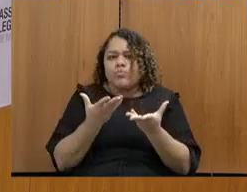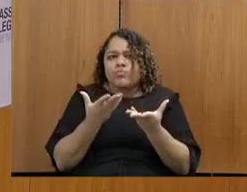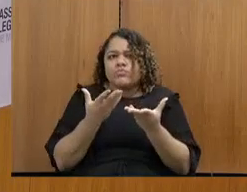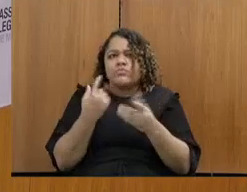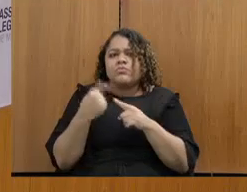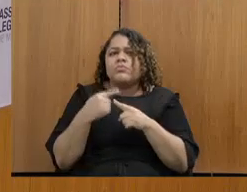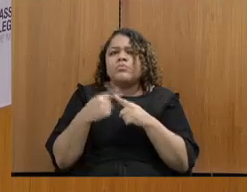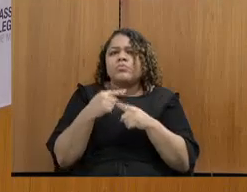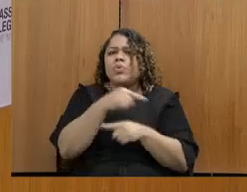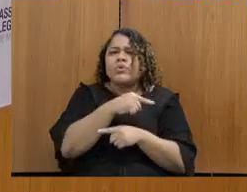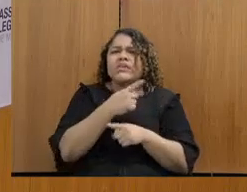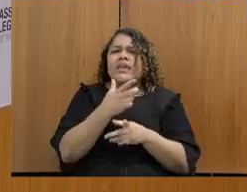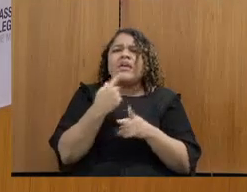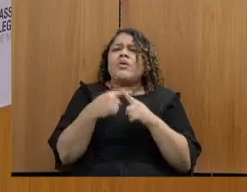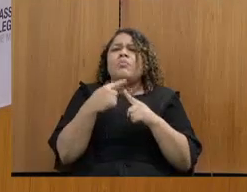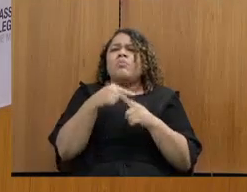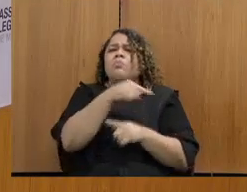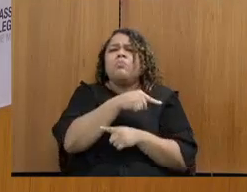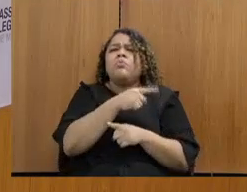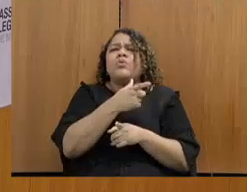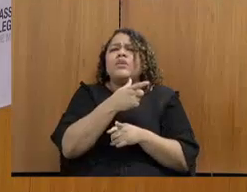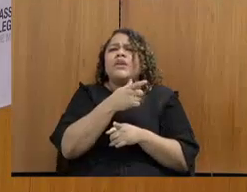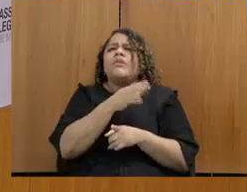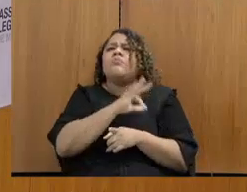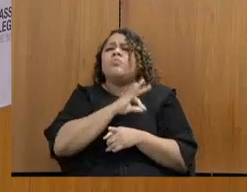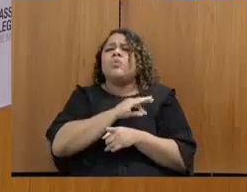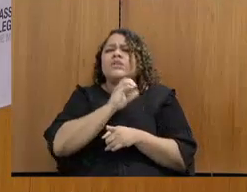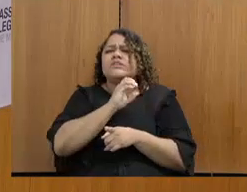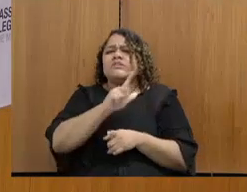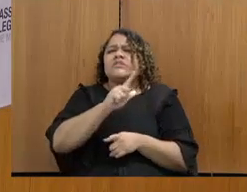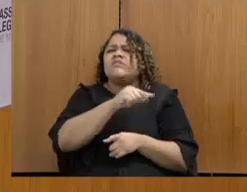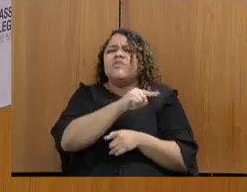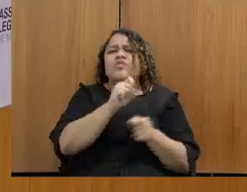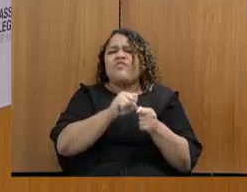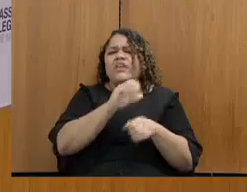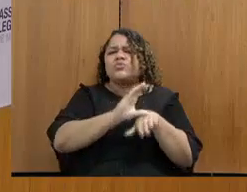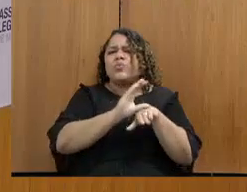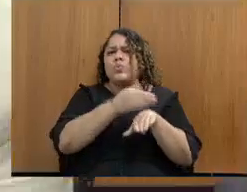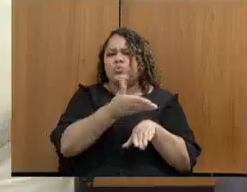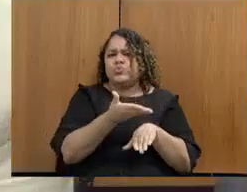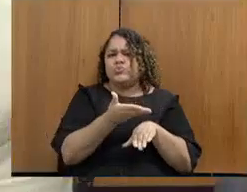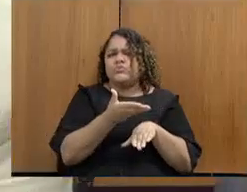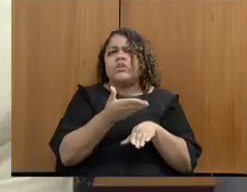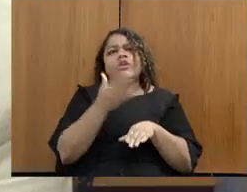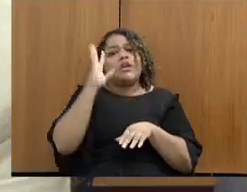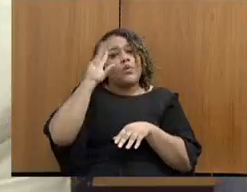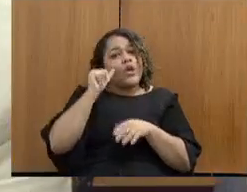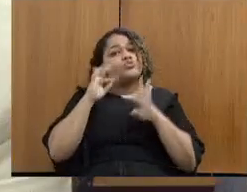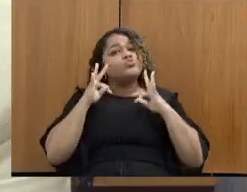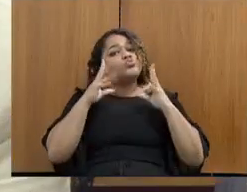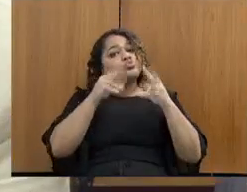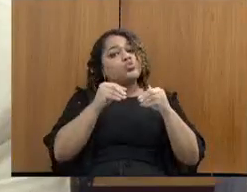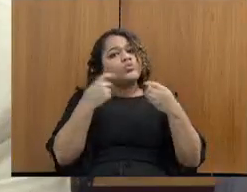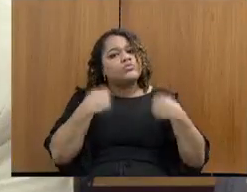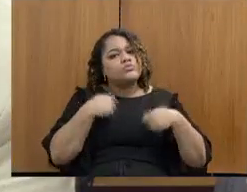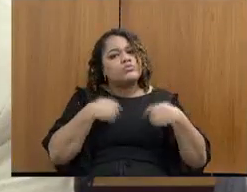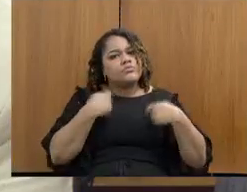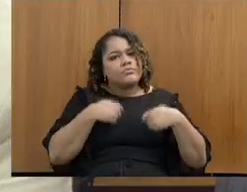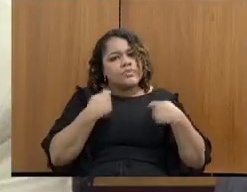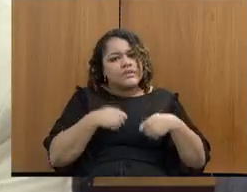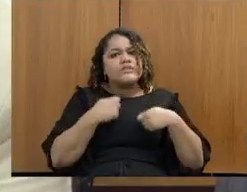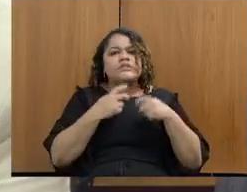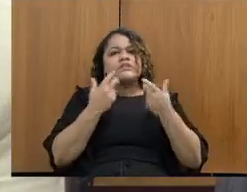promover esse tipo de coisa para mim não é interessante para mim eu acho que todos devem ser abraçados e tratados Conforme a lei de maneira